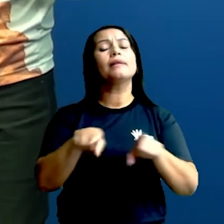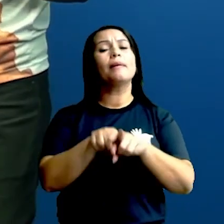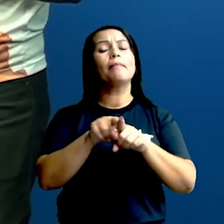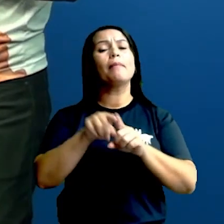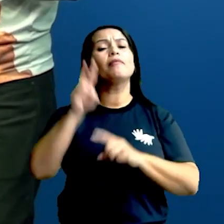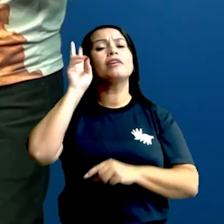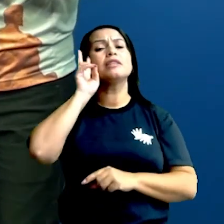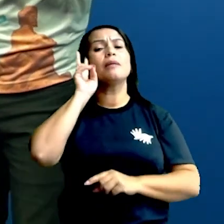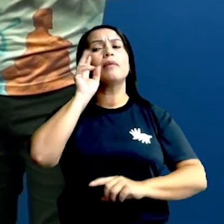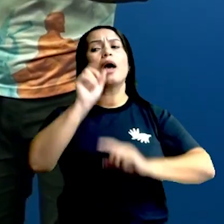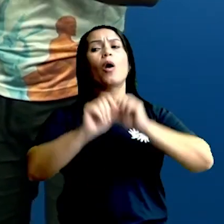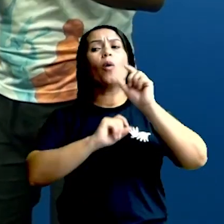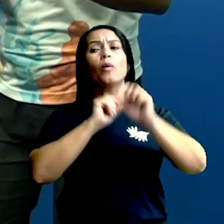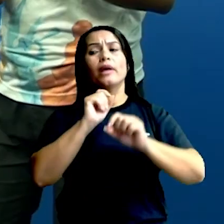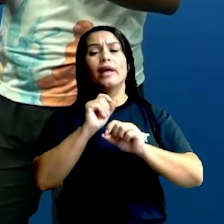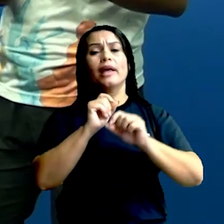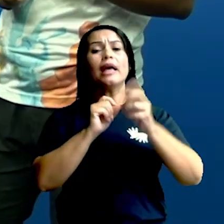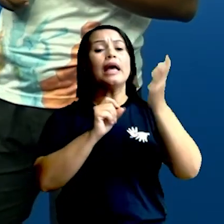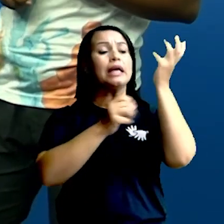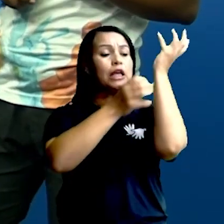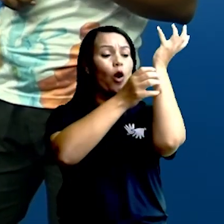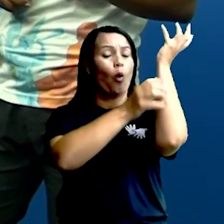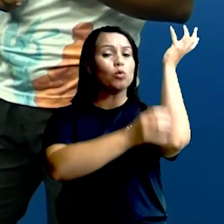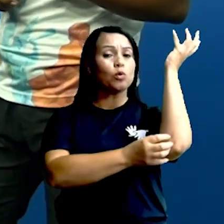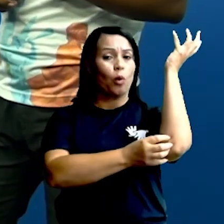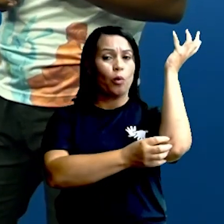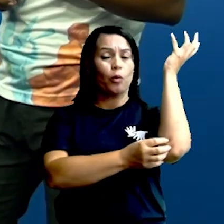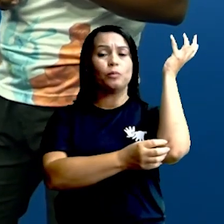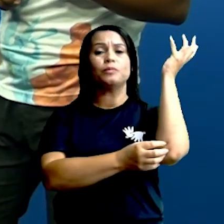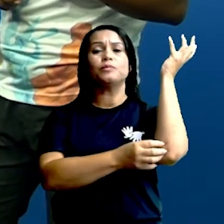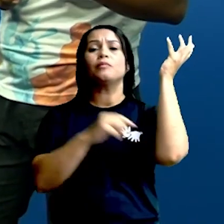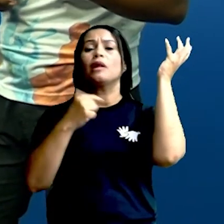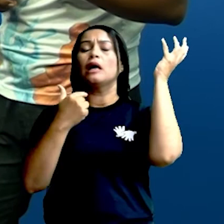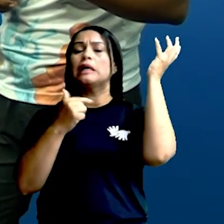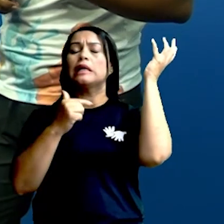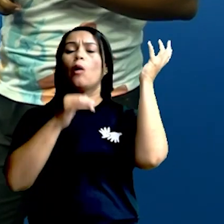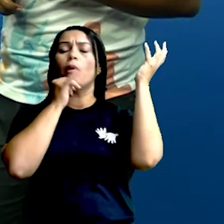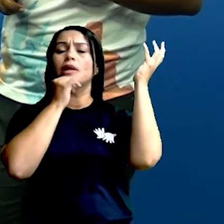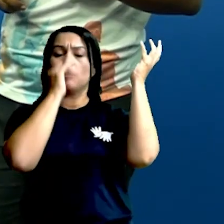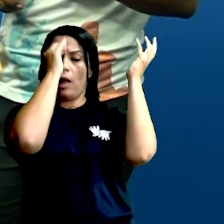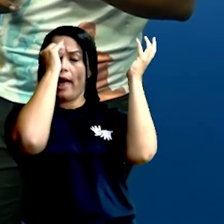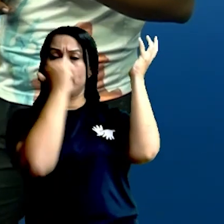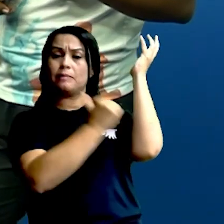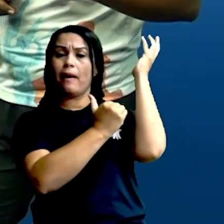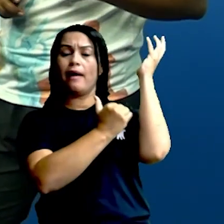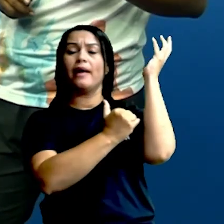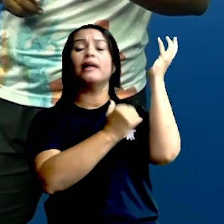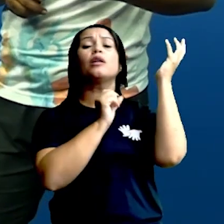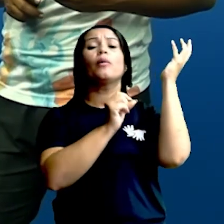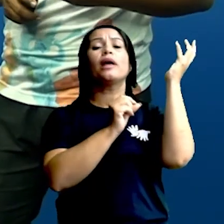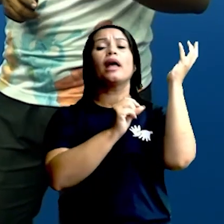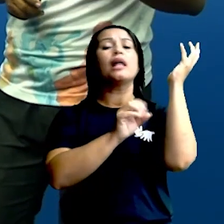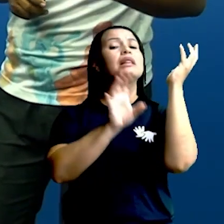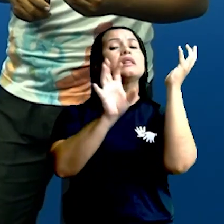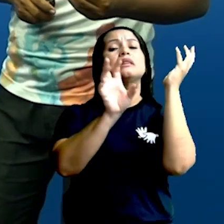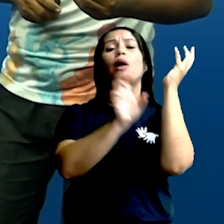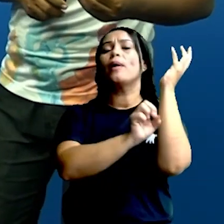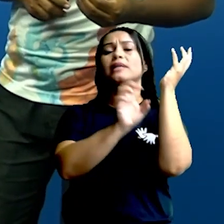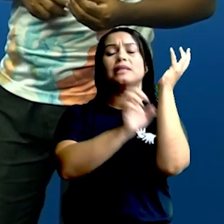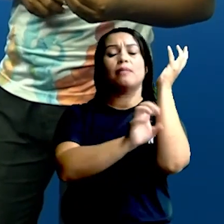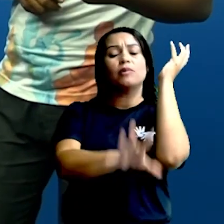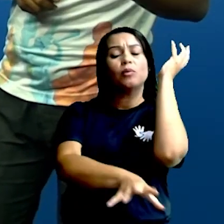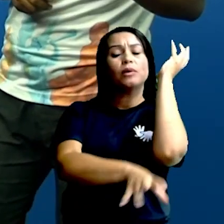lembrar que o tronco que não considera suas raízes não recebe os nutrientes da